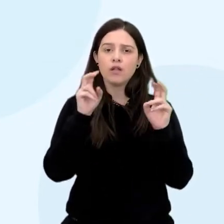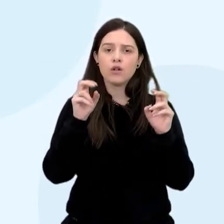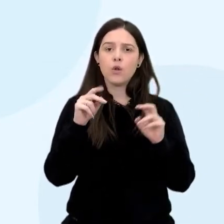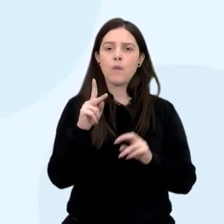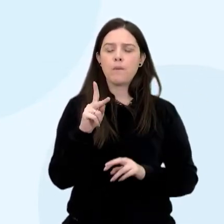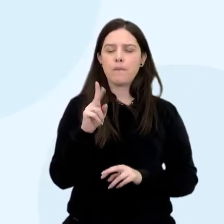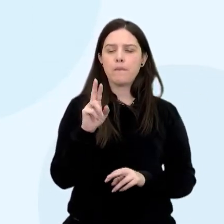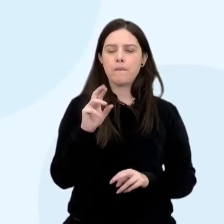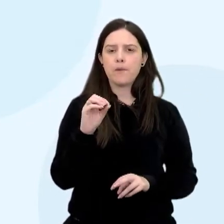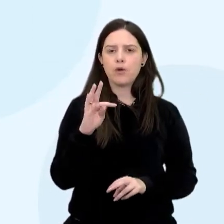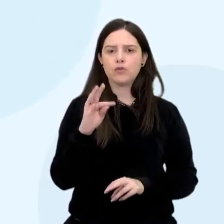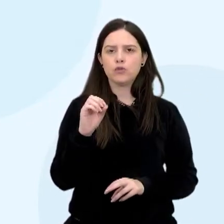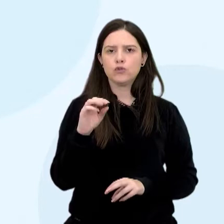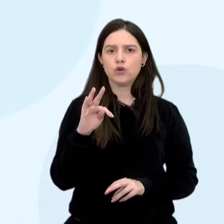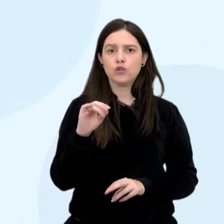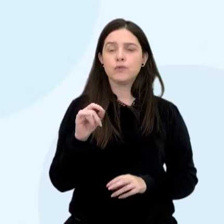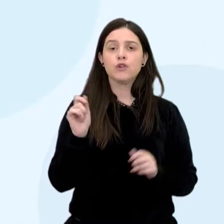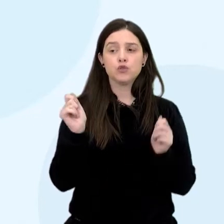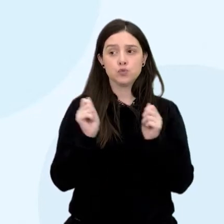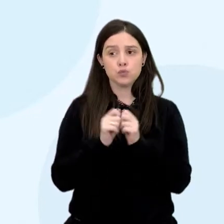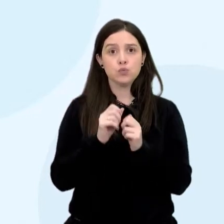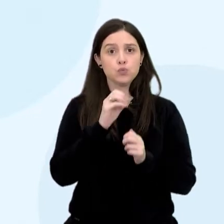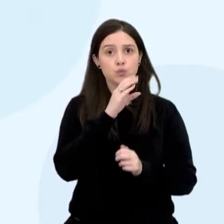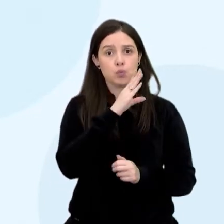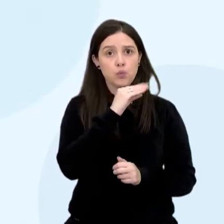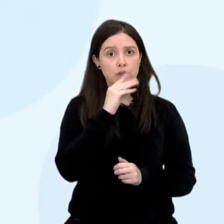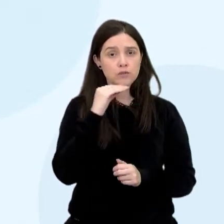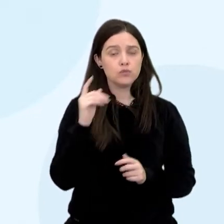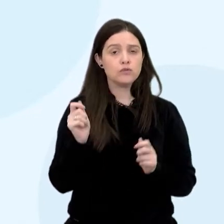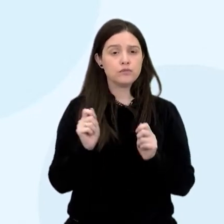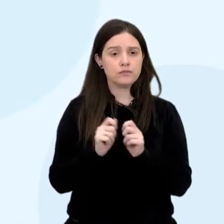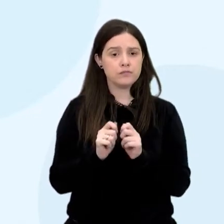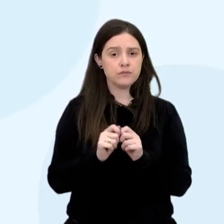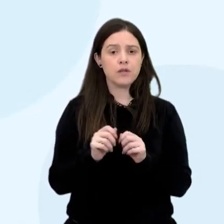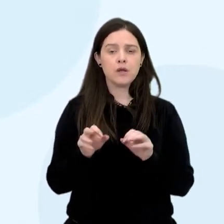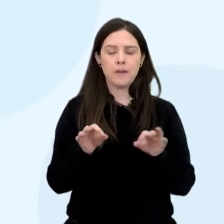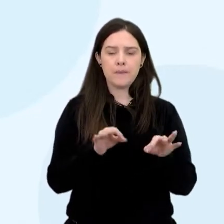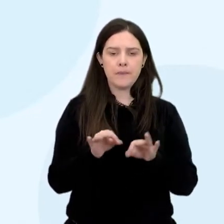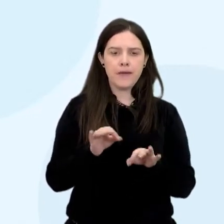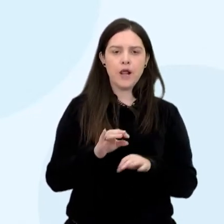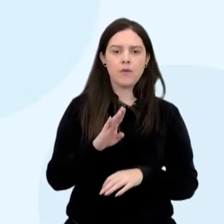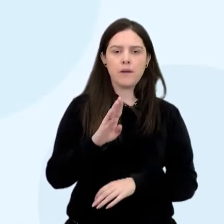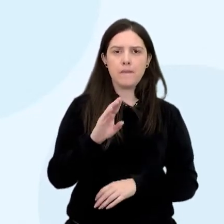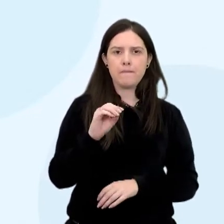um buraco lá no solo, tá certo? Então, repare que aqui nós temos uma bomba de